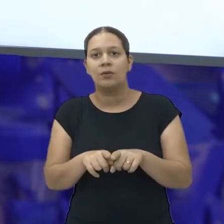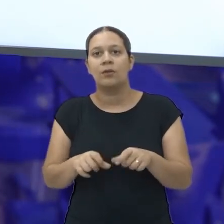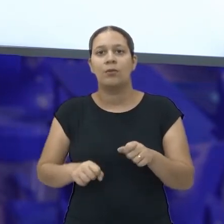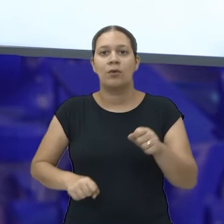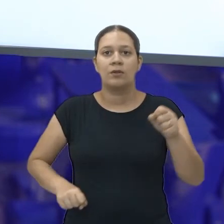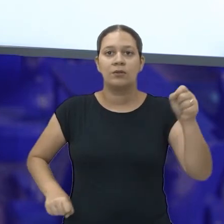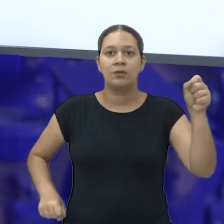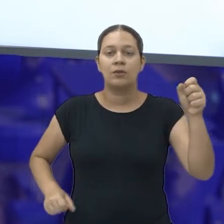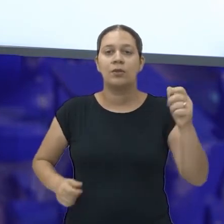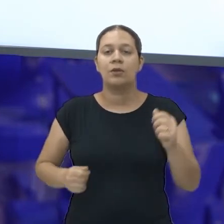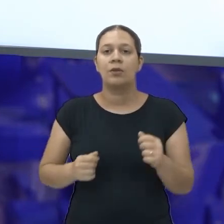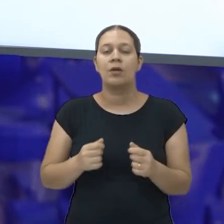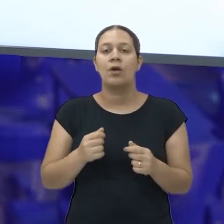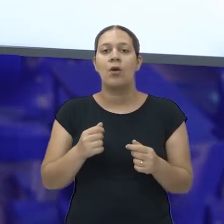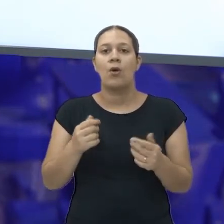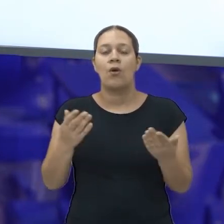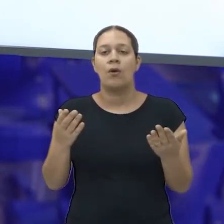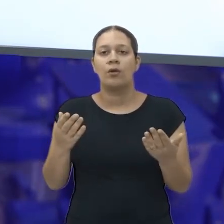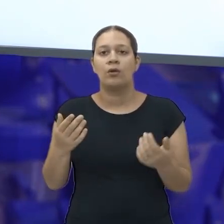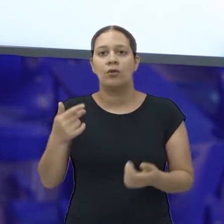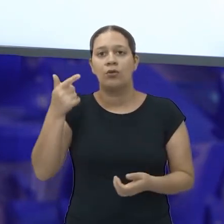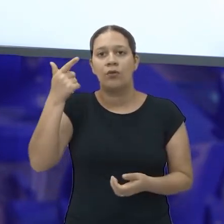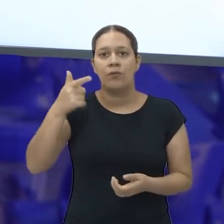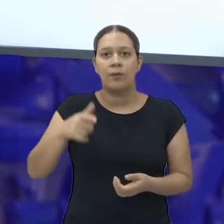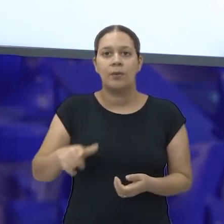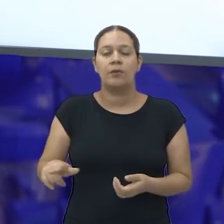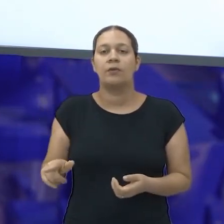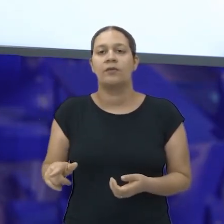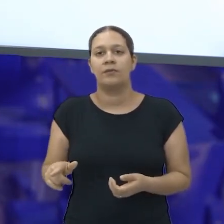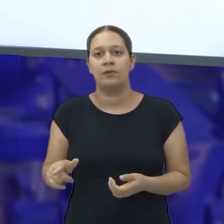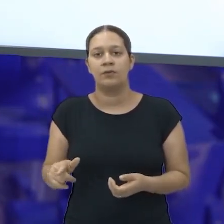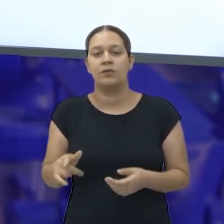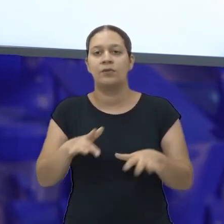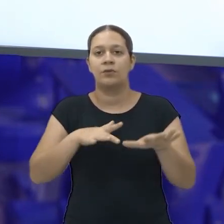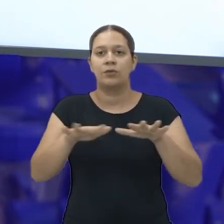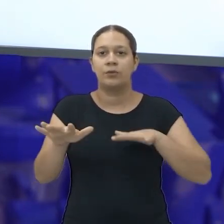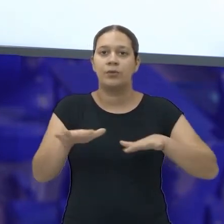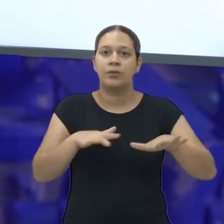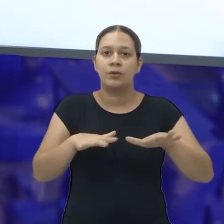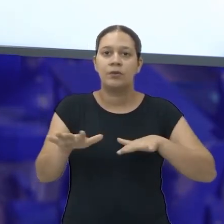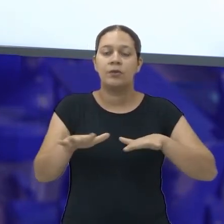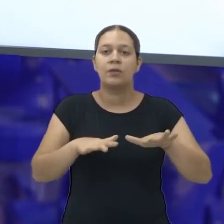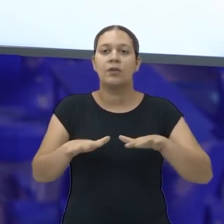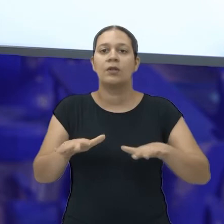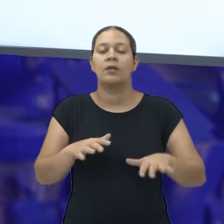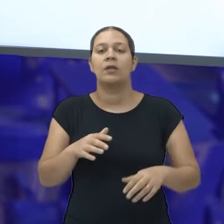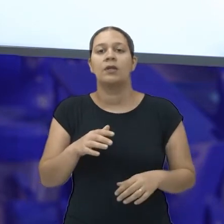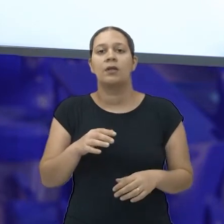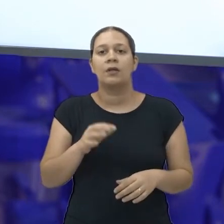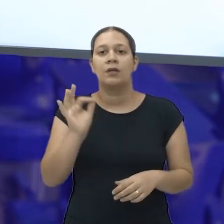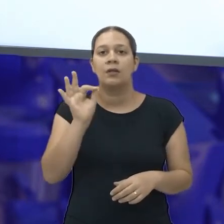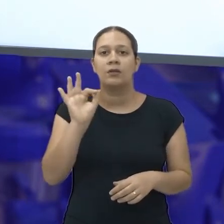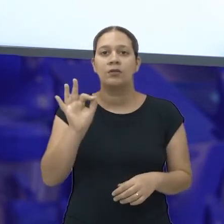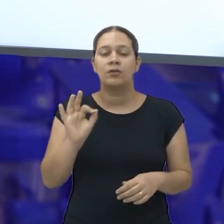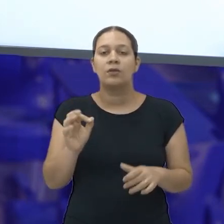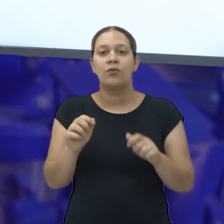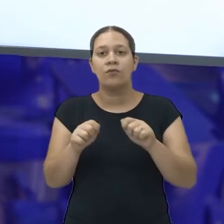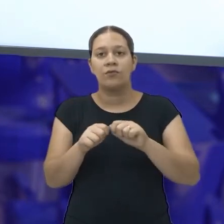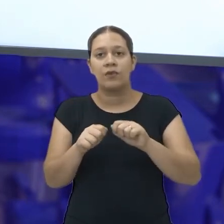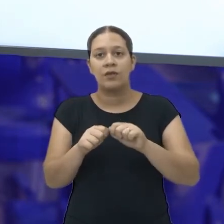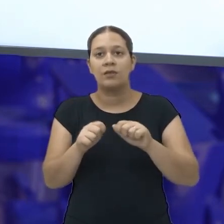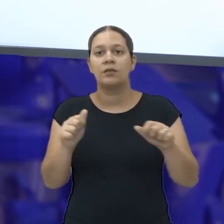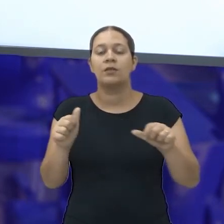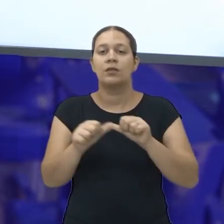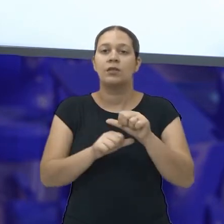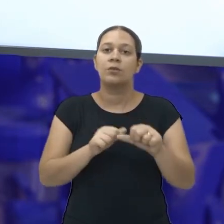em 1889. Novamente um movimento elitista que não fez grandes